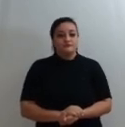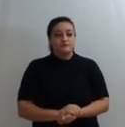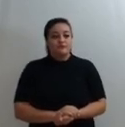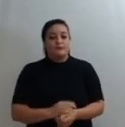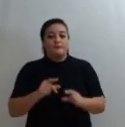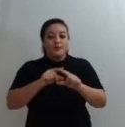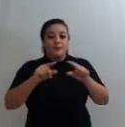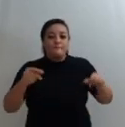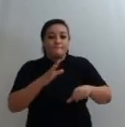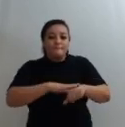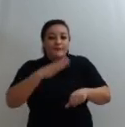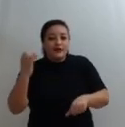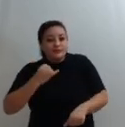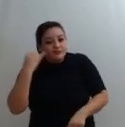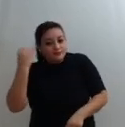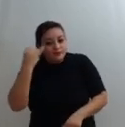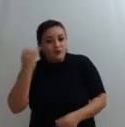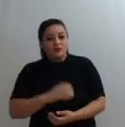a leitura.